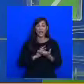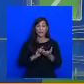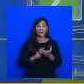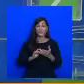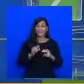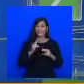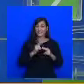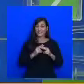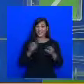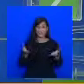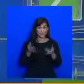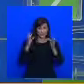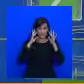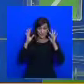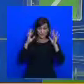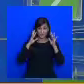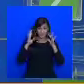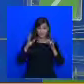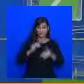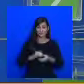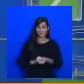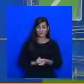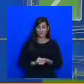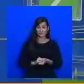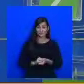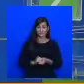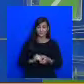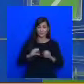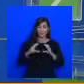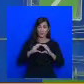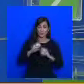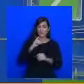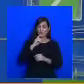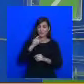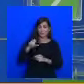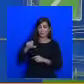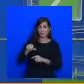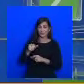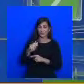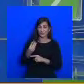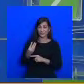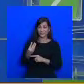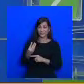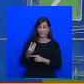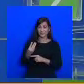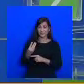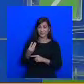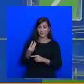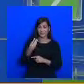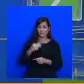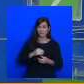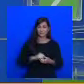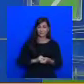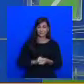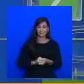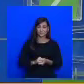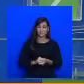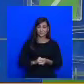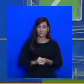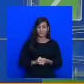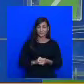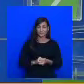Loterias Caixa, já pensou? Bola verde, número 93. Verde,